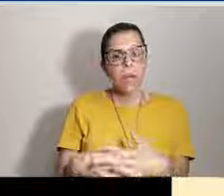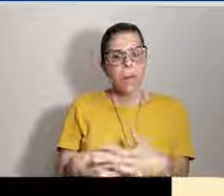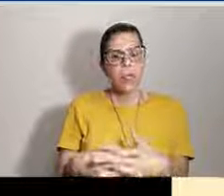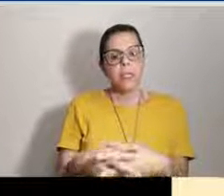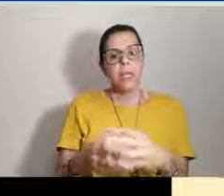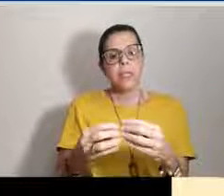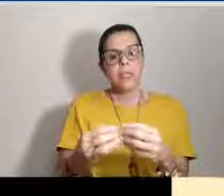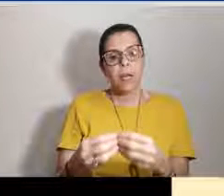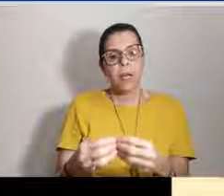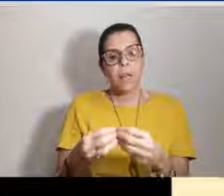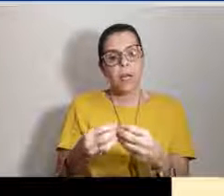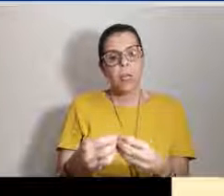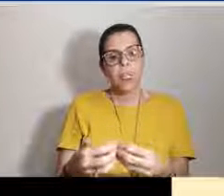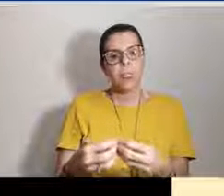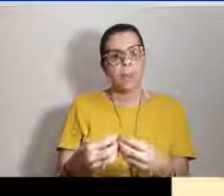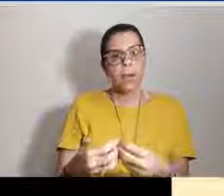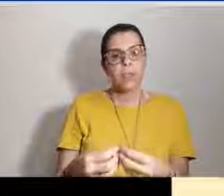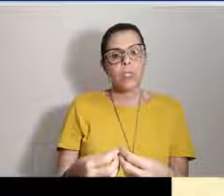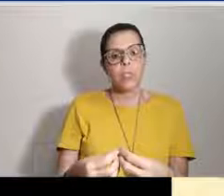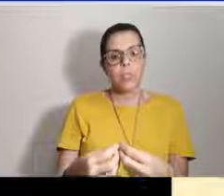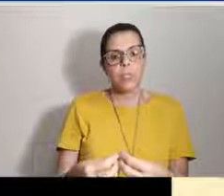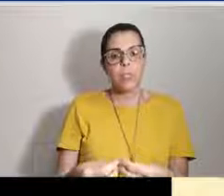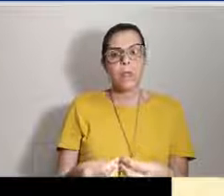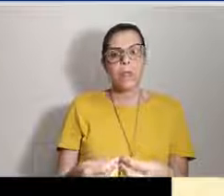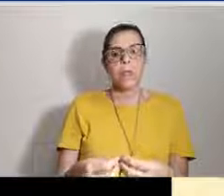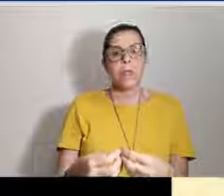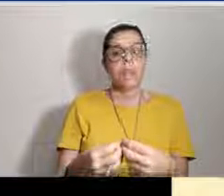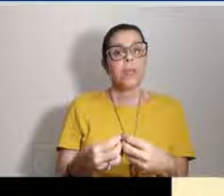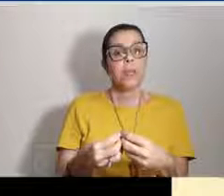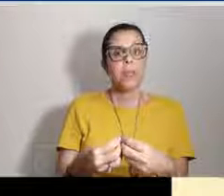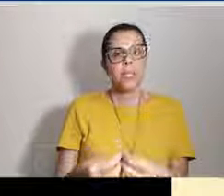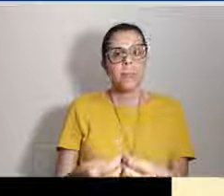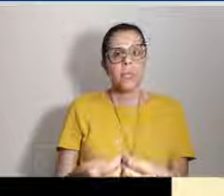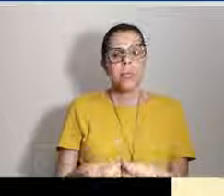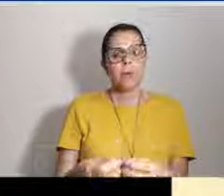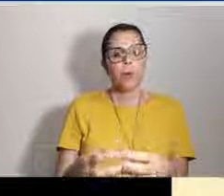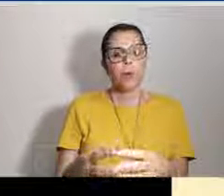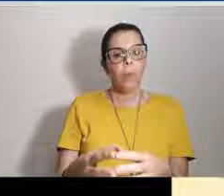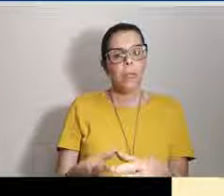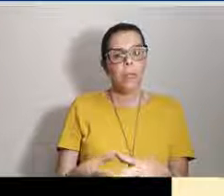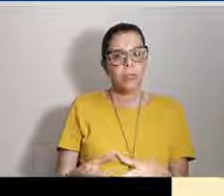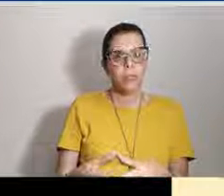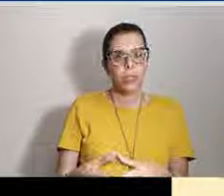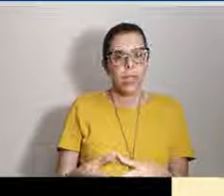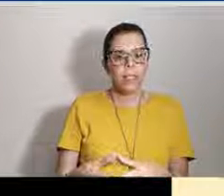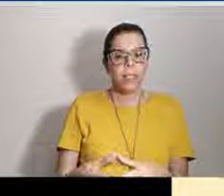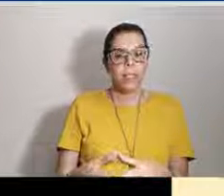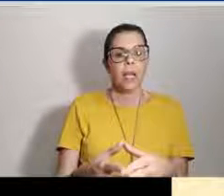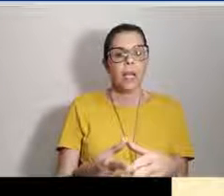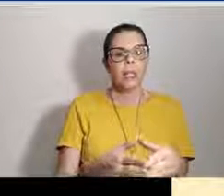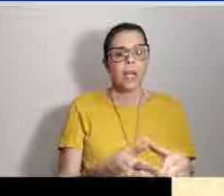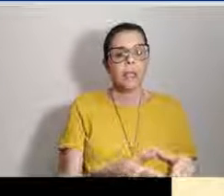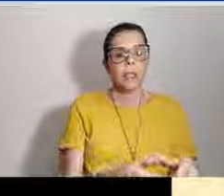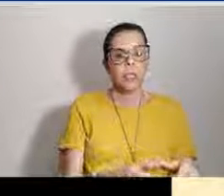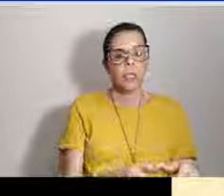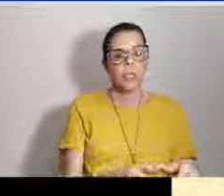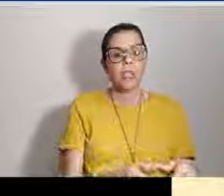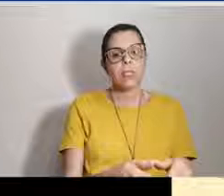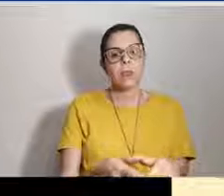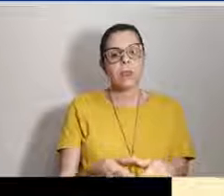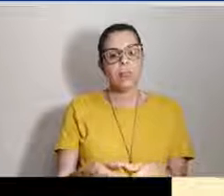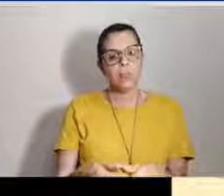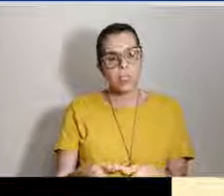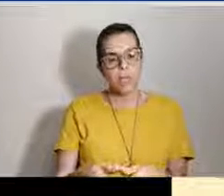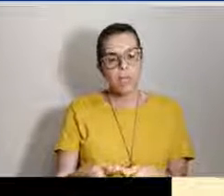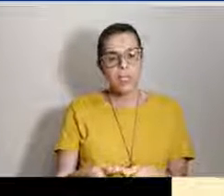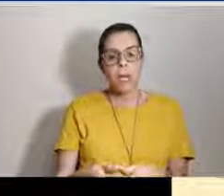os memes, eles são importantes meios discursivos que visibilizam compreensões didáticas tanto de